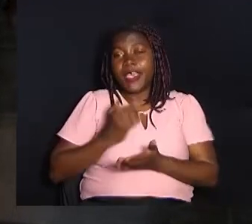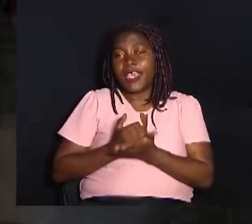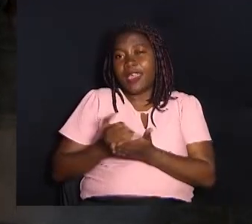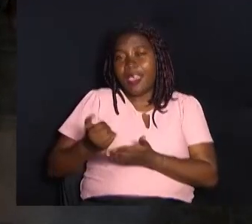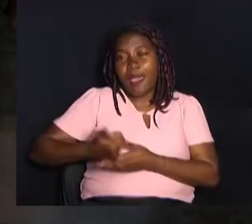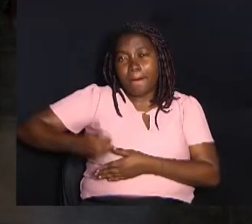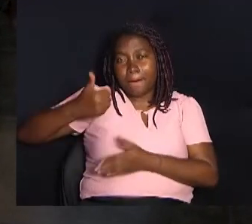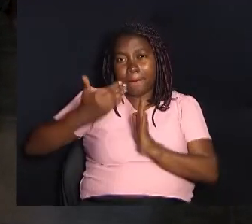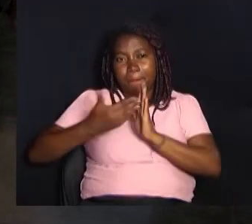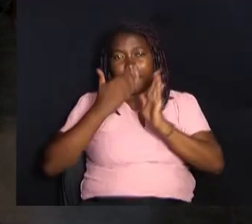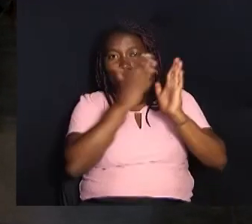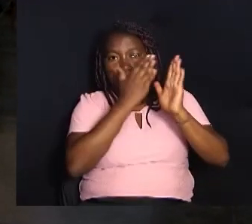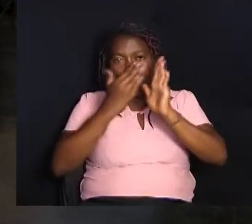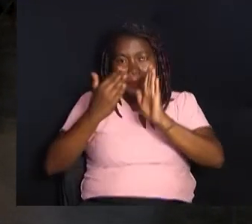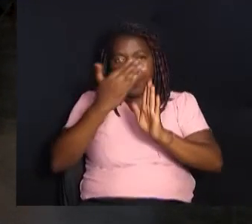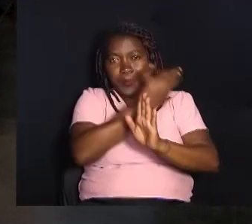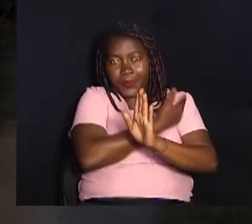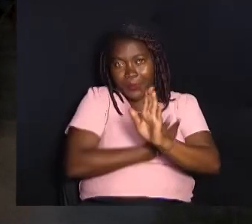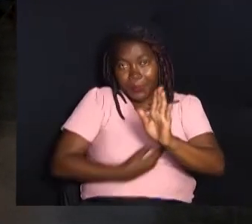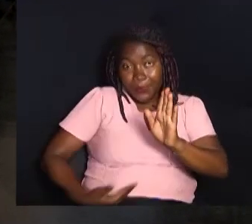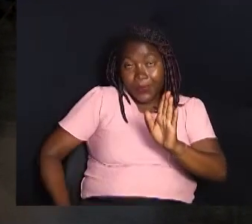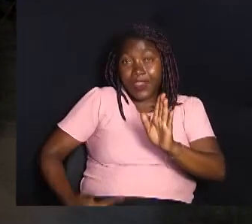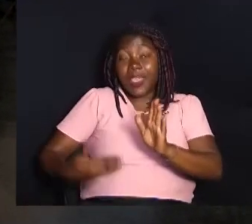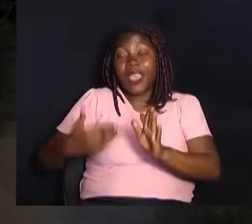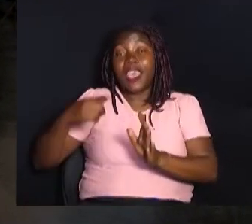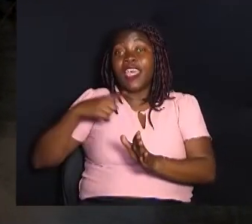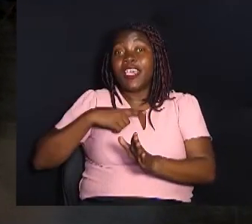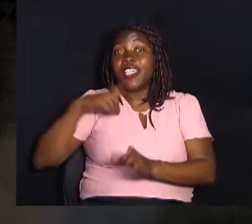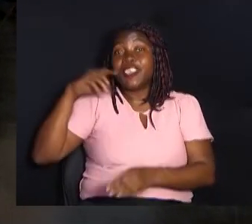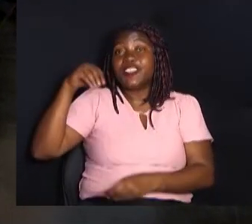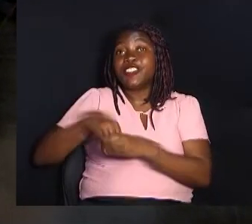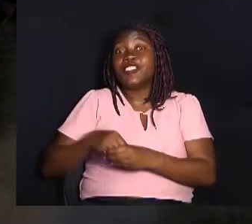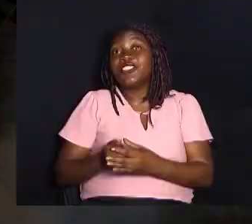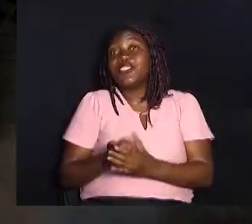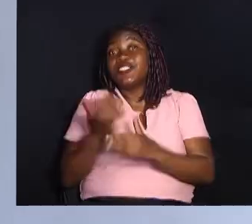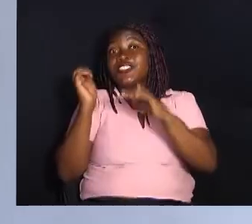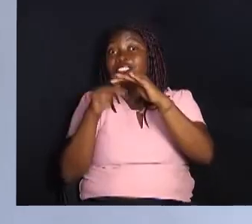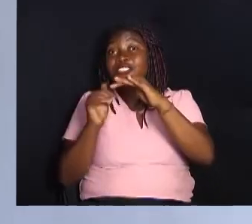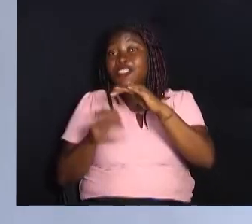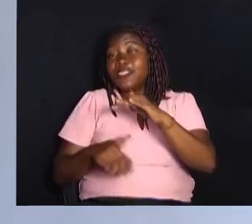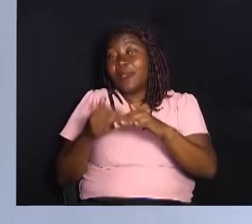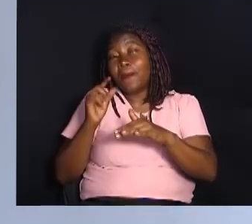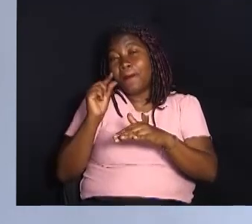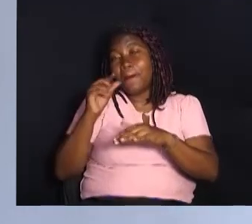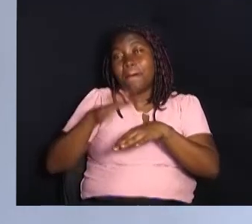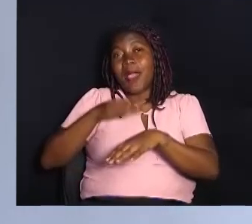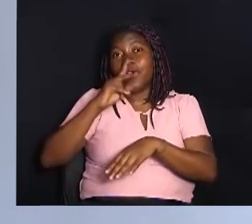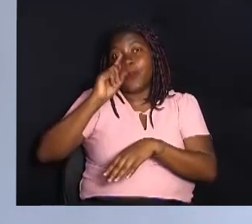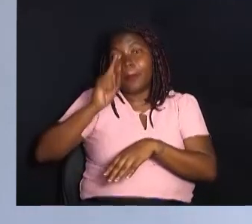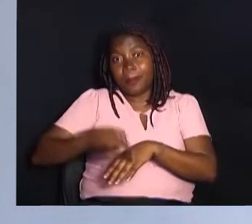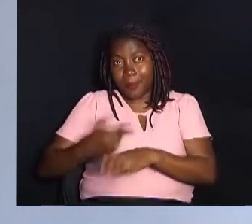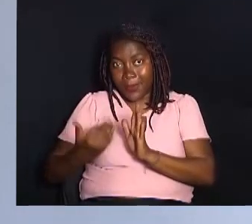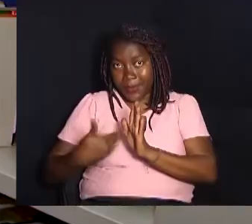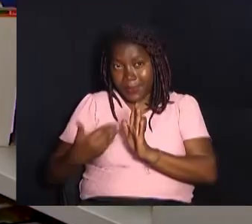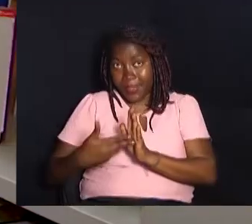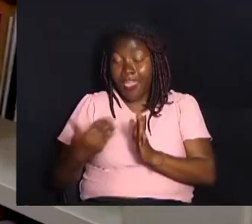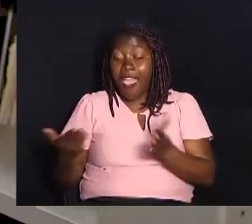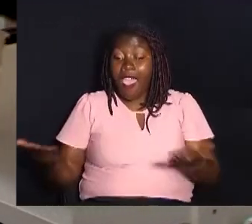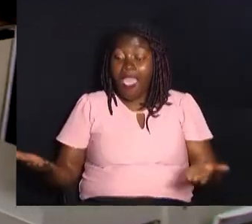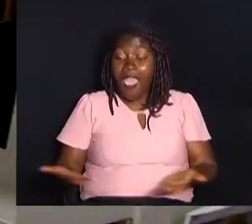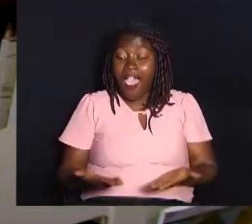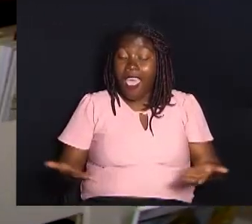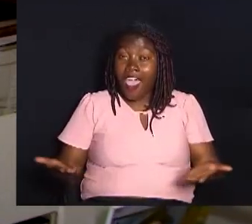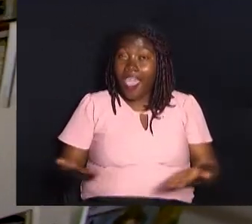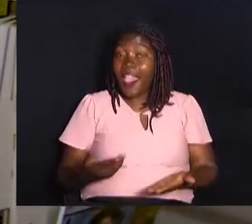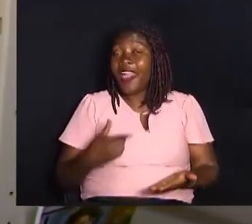Campinas. No começo, a primeira biblioteca pública do município contava com um acervo de um pouco mais de 2 mil livros.